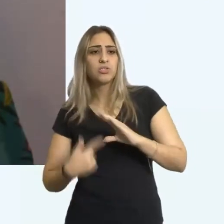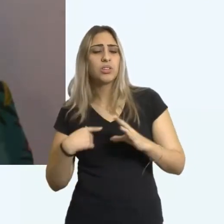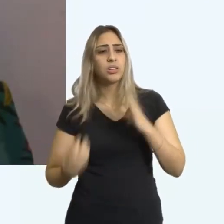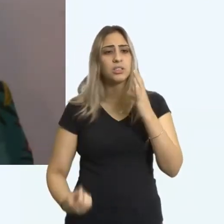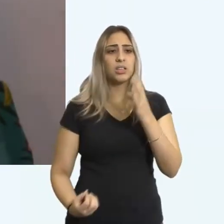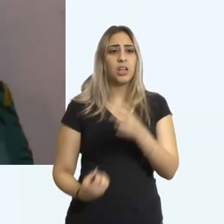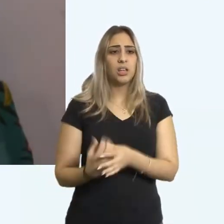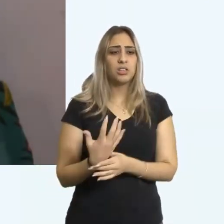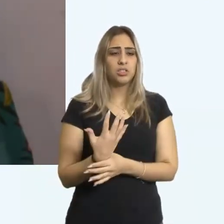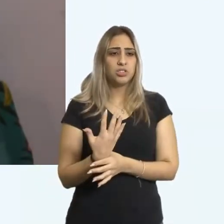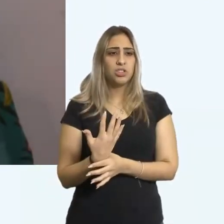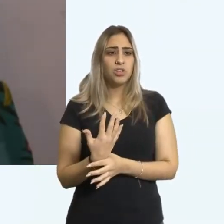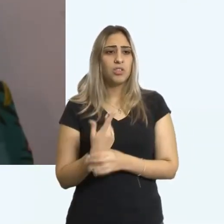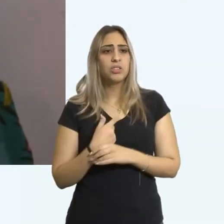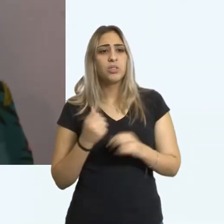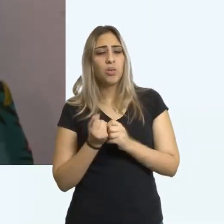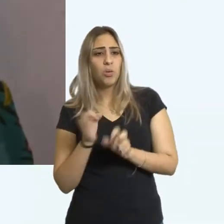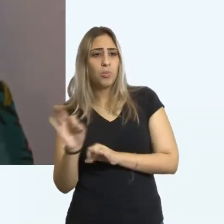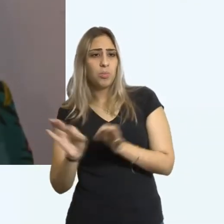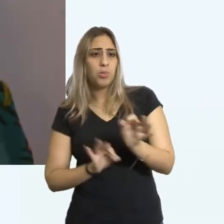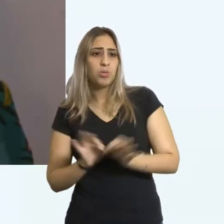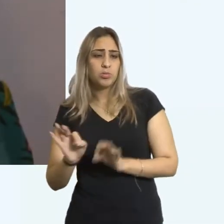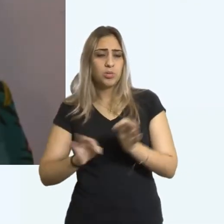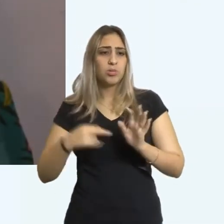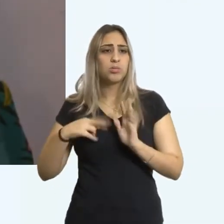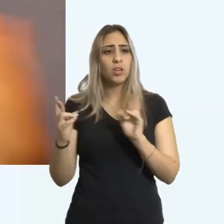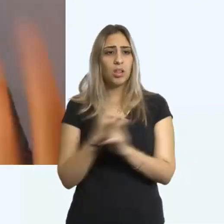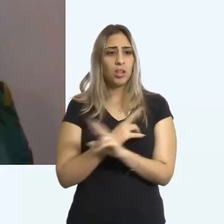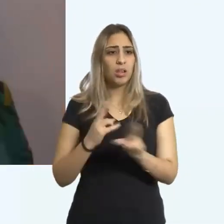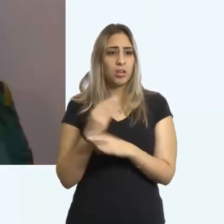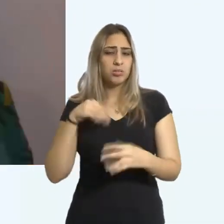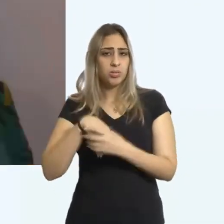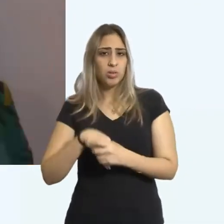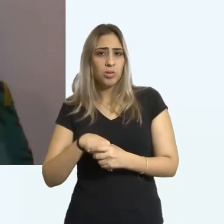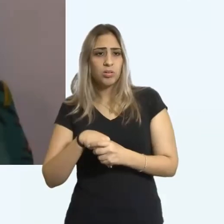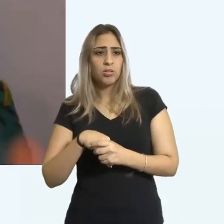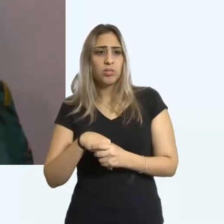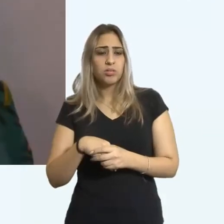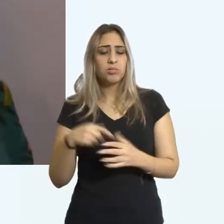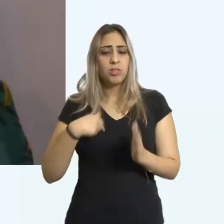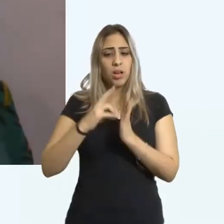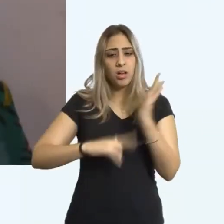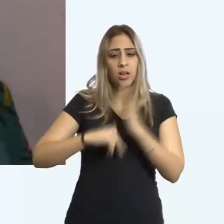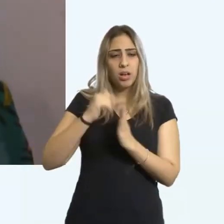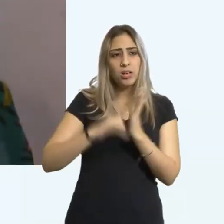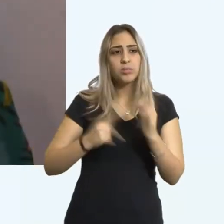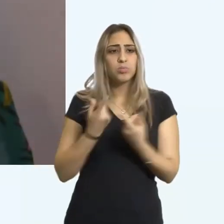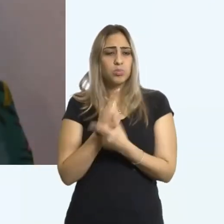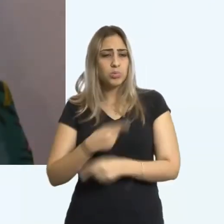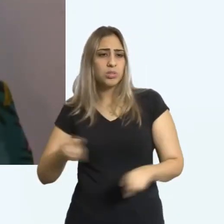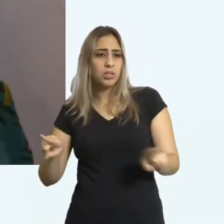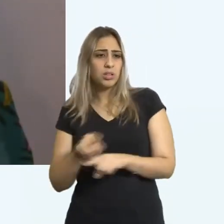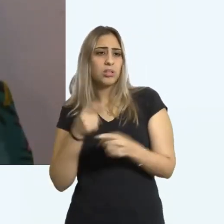criativas um projetos relacionados às artes cênicas e musicais entre a escola